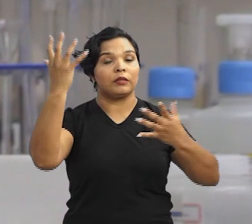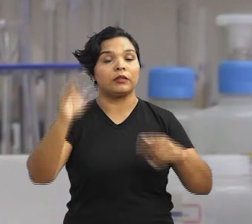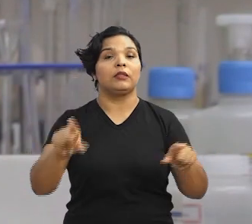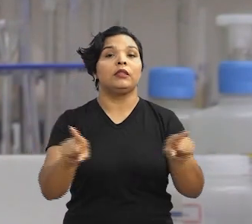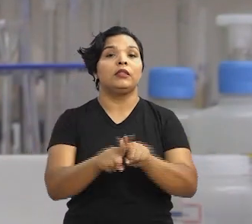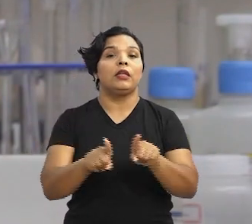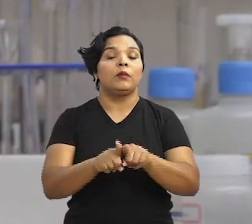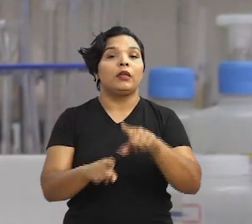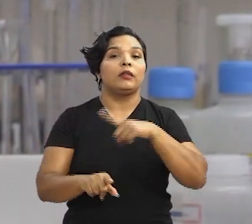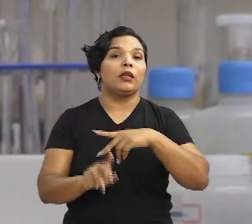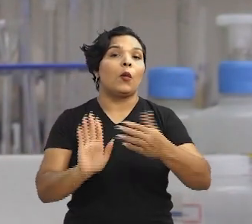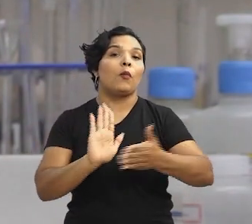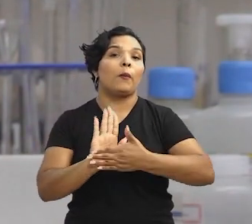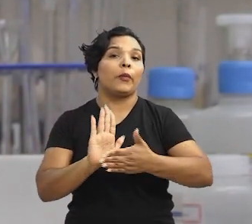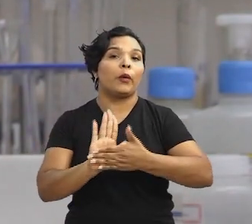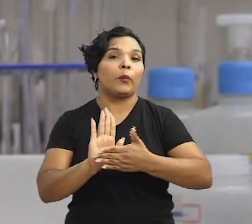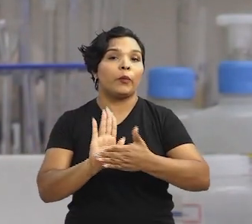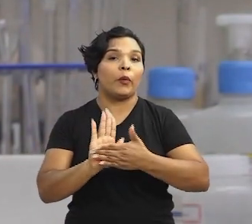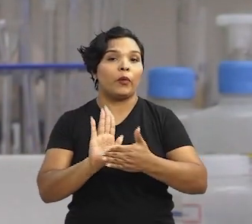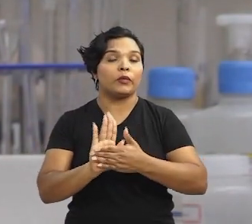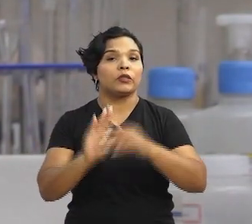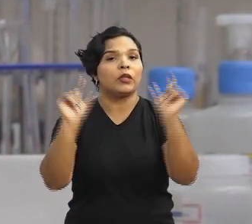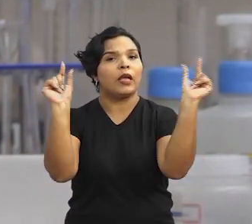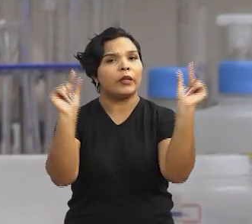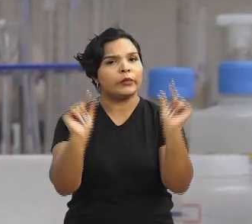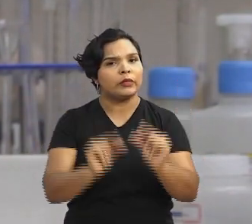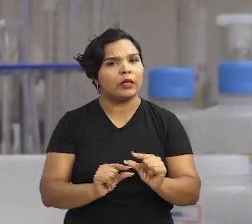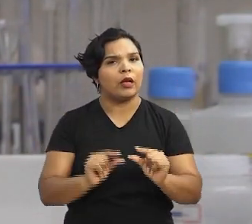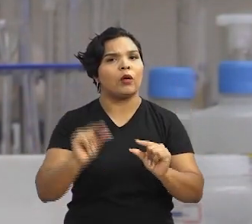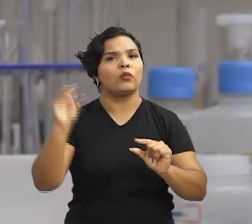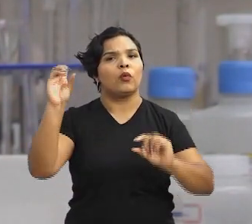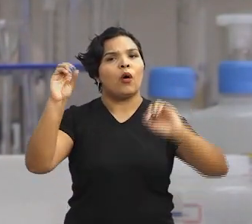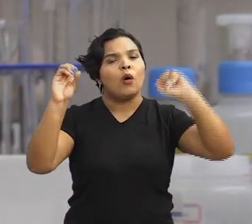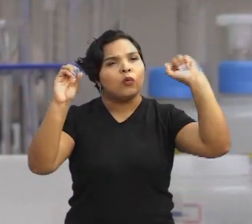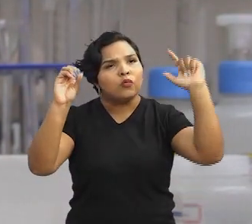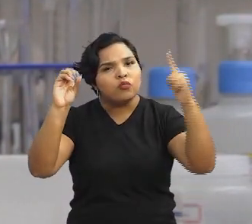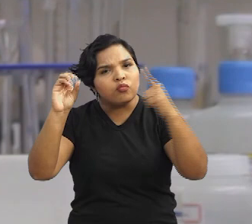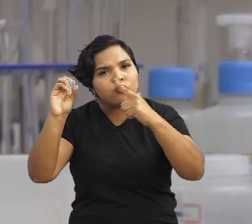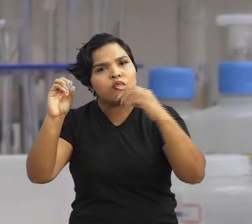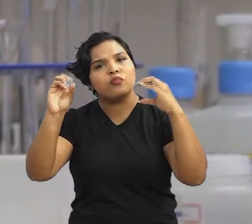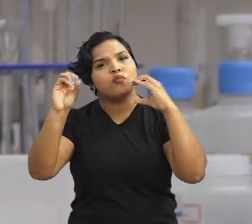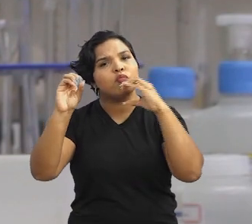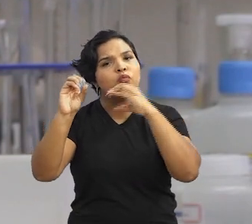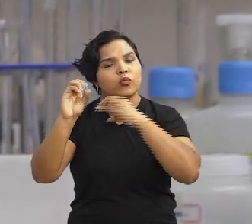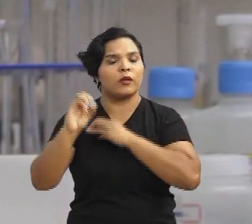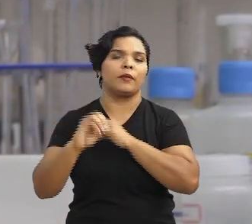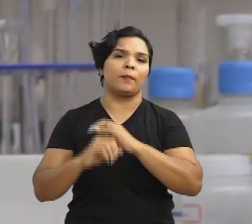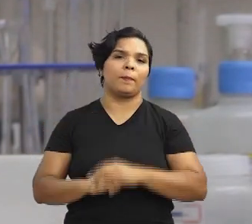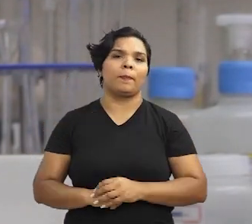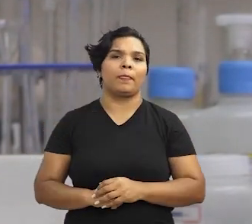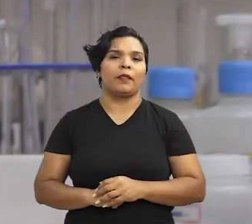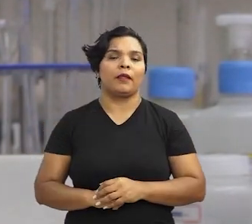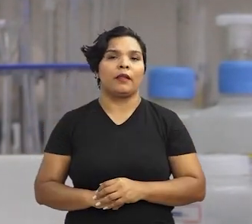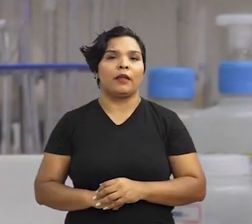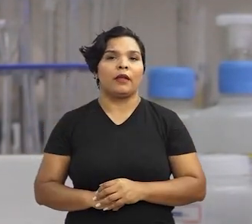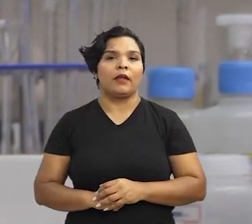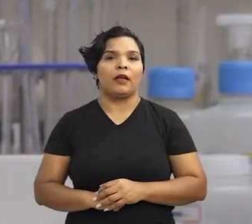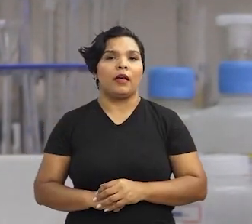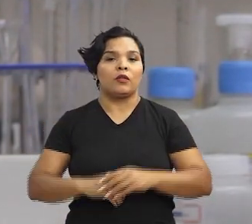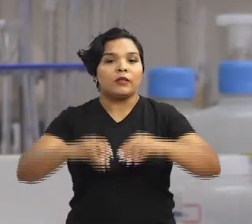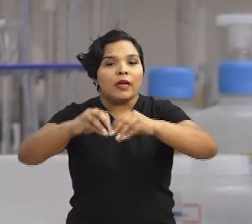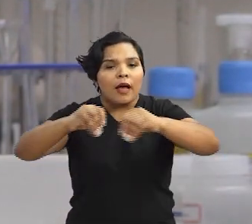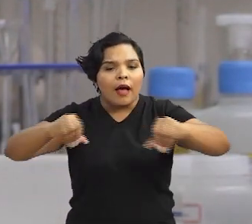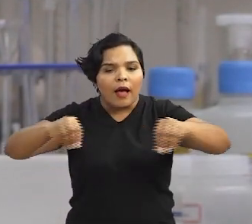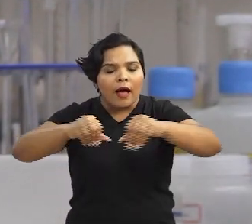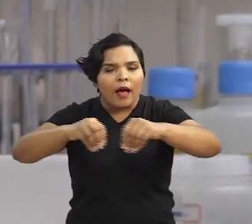climáticas e tem uma proposta de redução na emissão dos gases do efeito estufa. As nossas